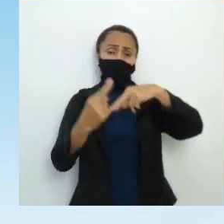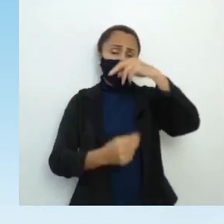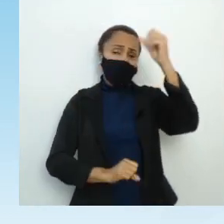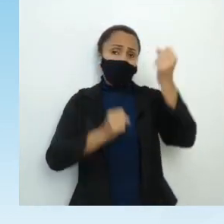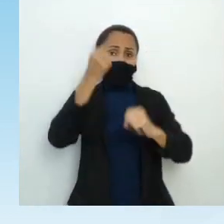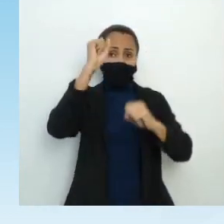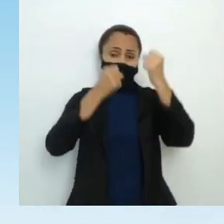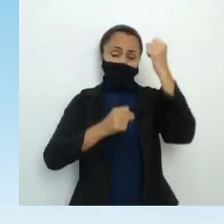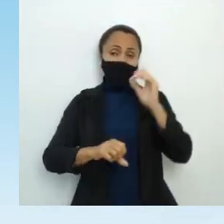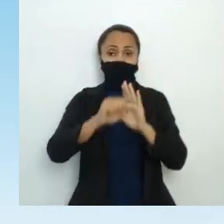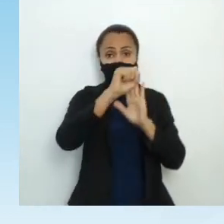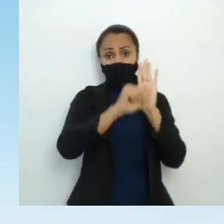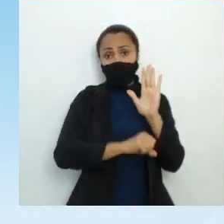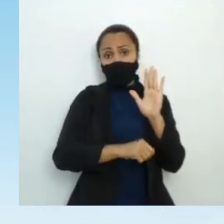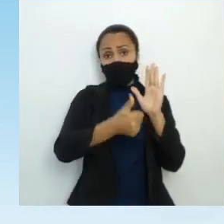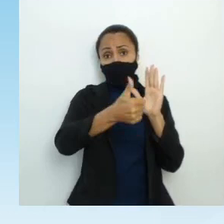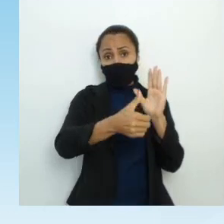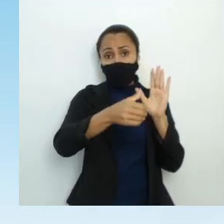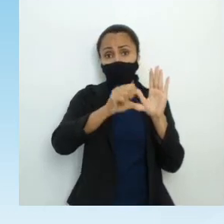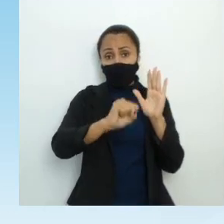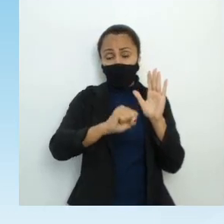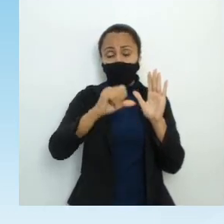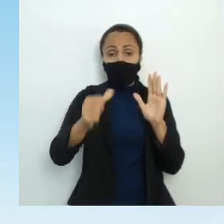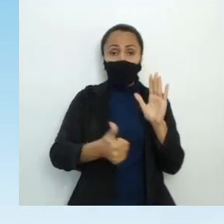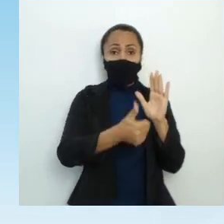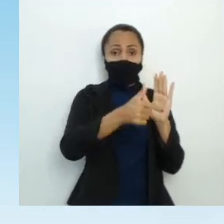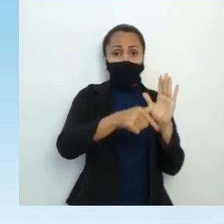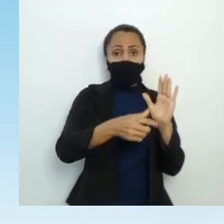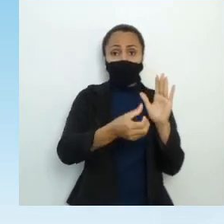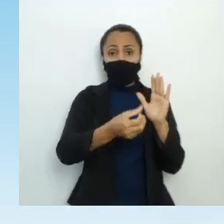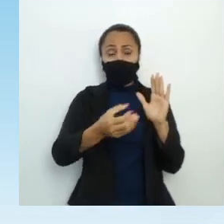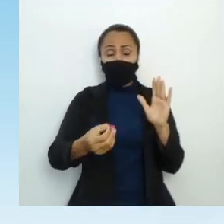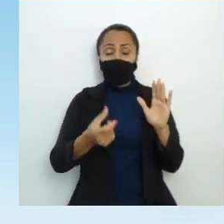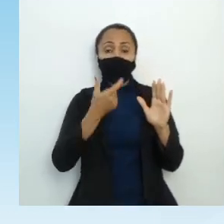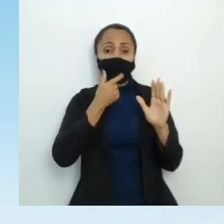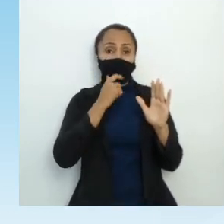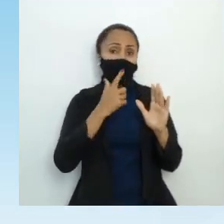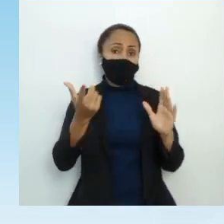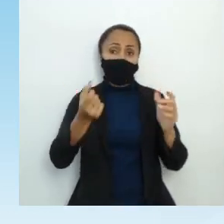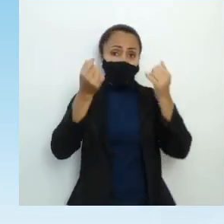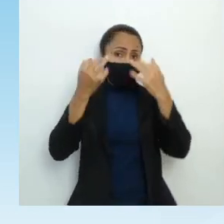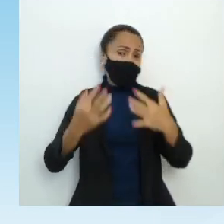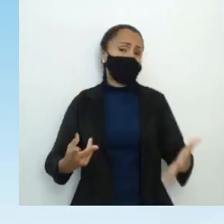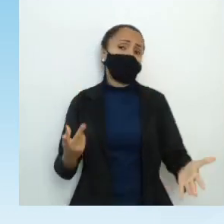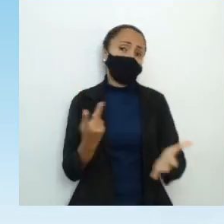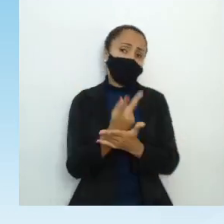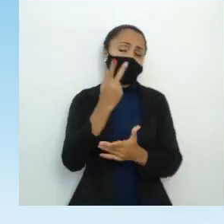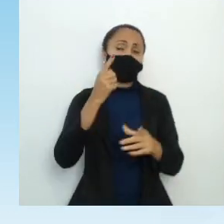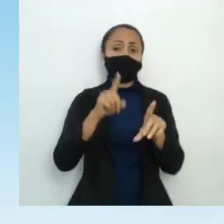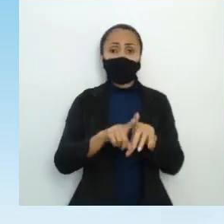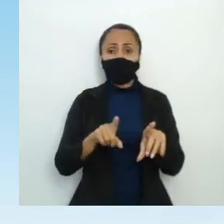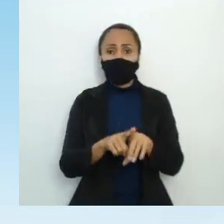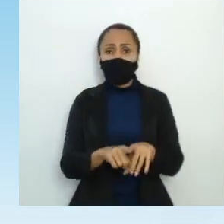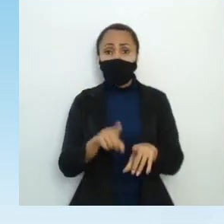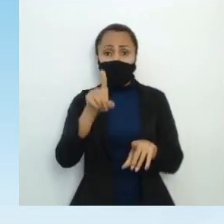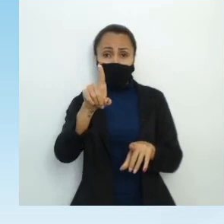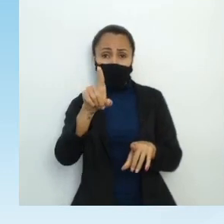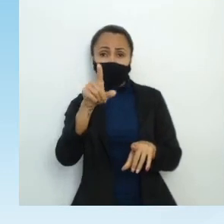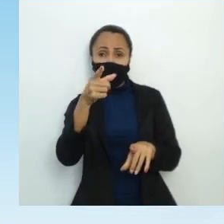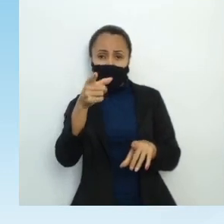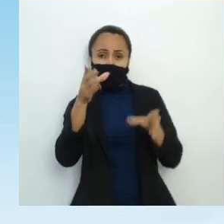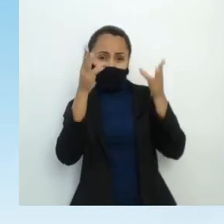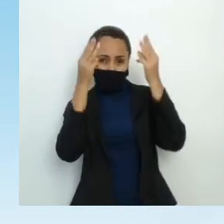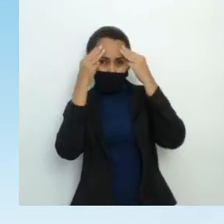partir dos anos de 1760, também na Inglaterra, que a gente não falou, vai estar acontecendo. Então, soma aí na tua cabecinha, você tem